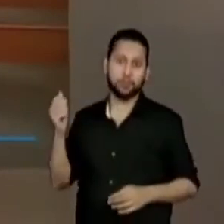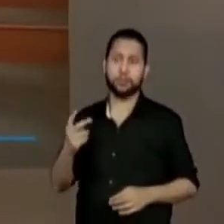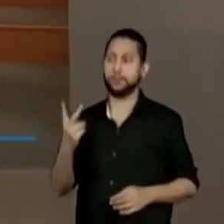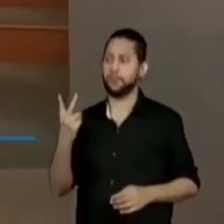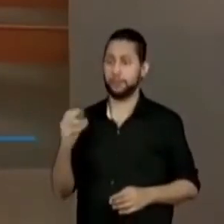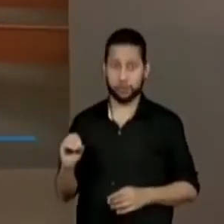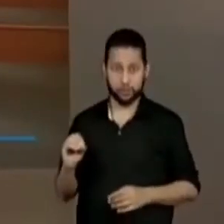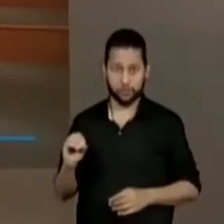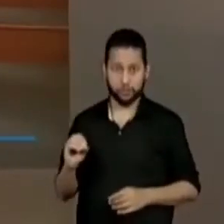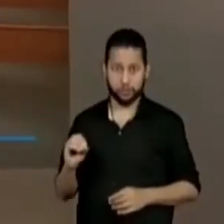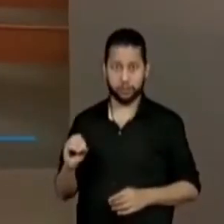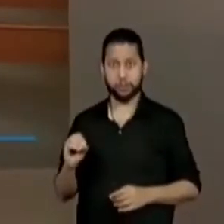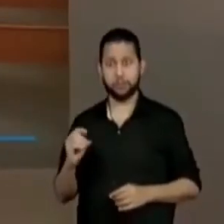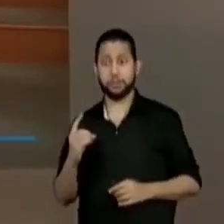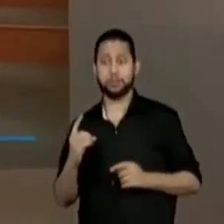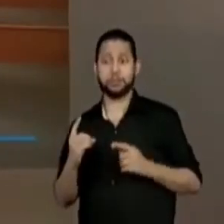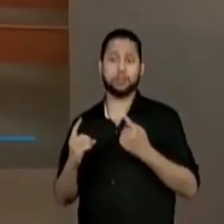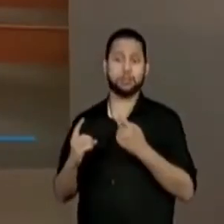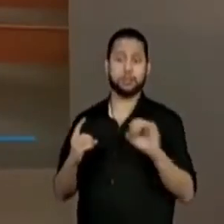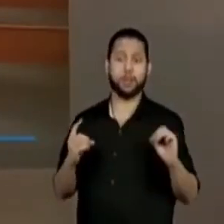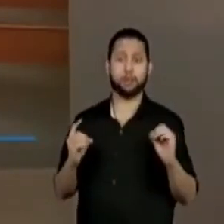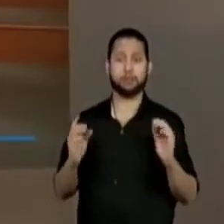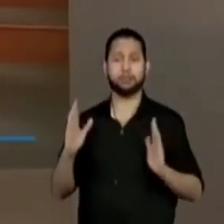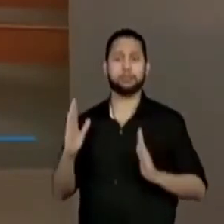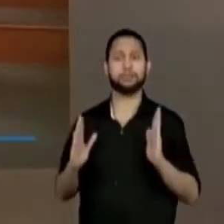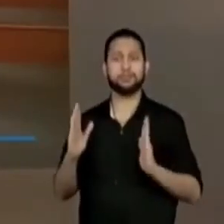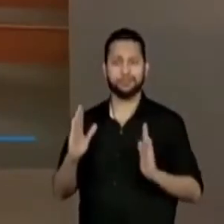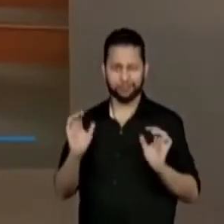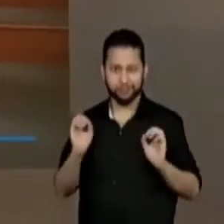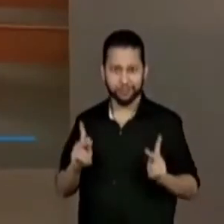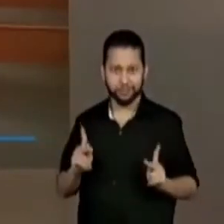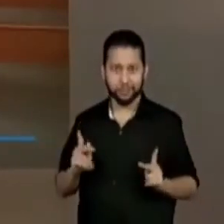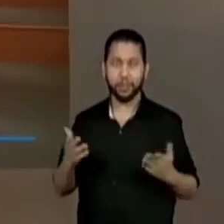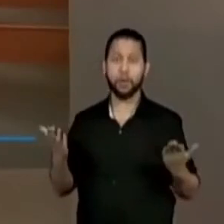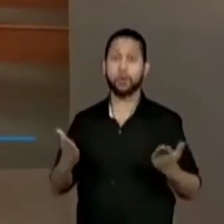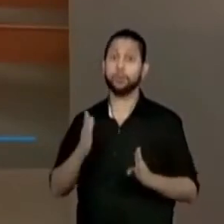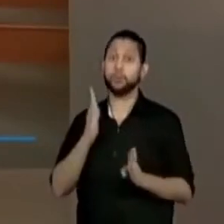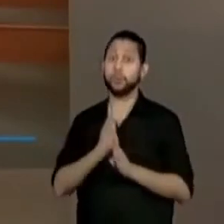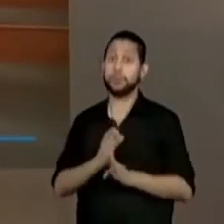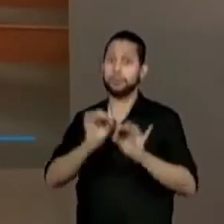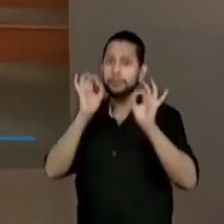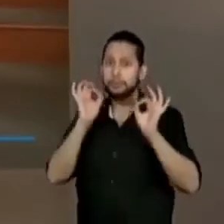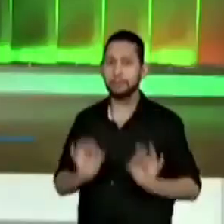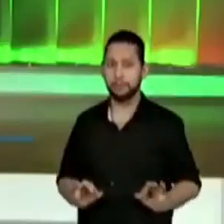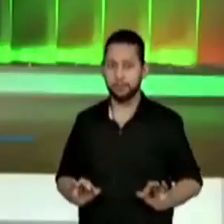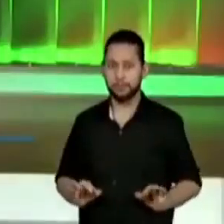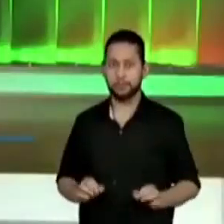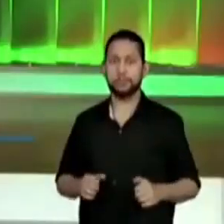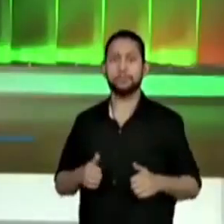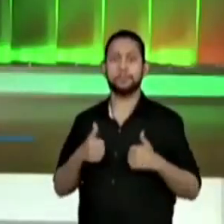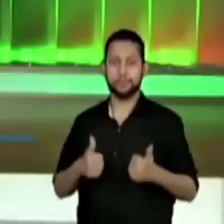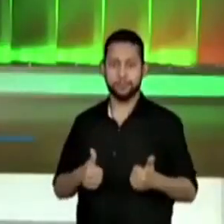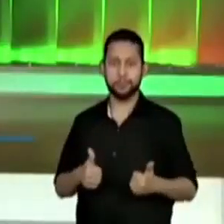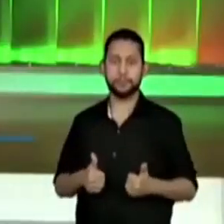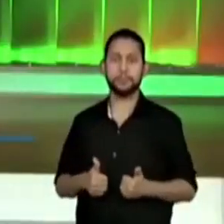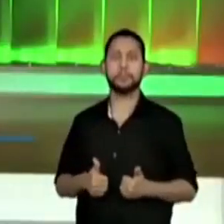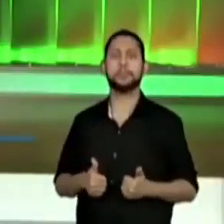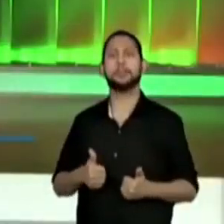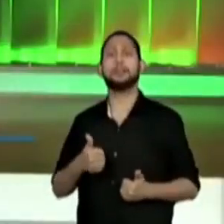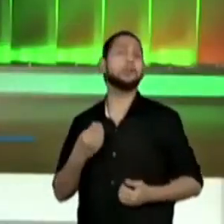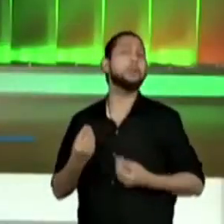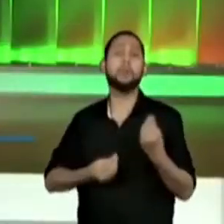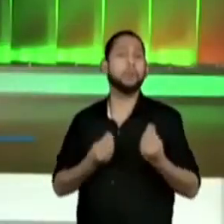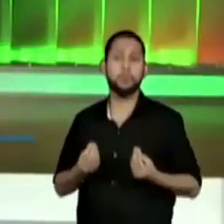20 e 100 Ok e agora a gente vai descobrir o exato ok como a gente vai poder